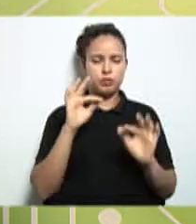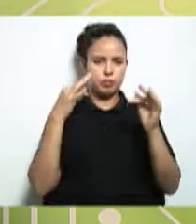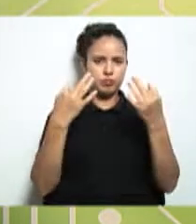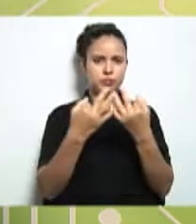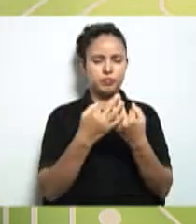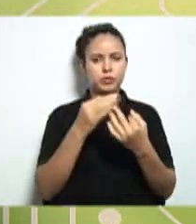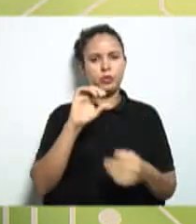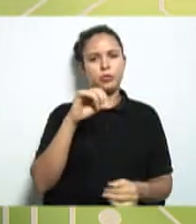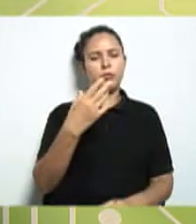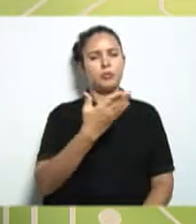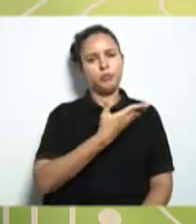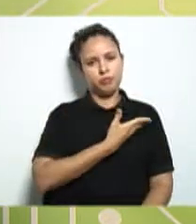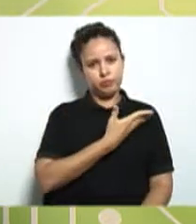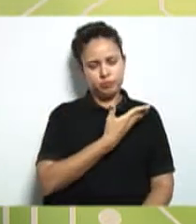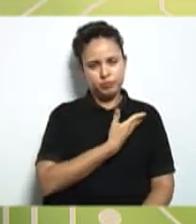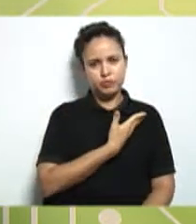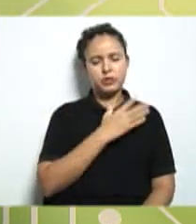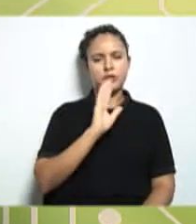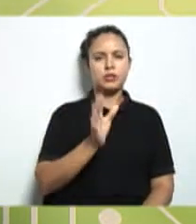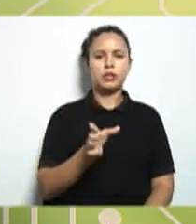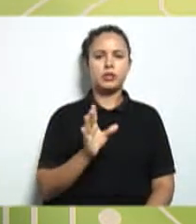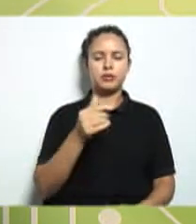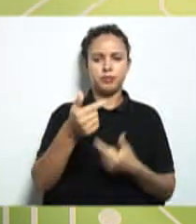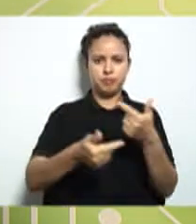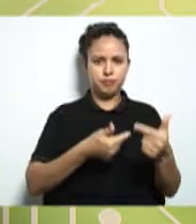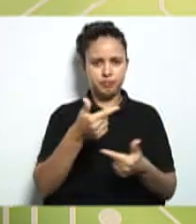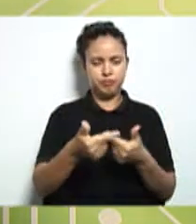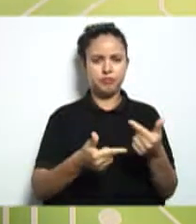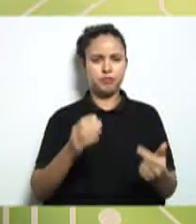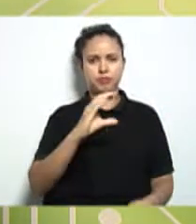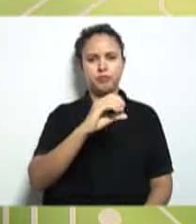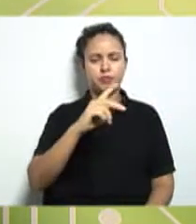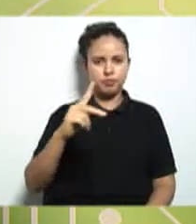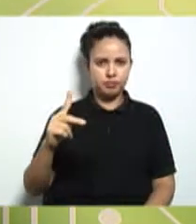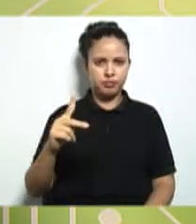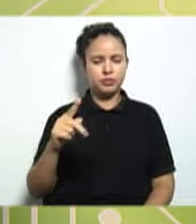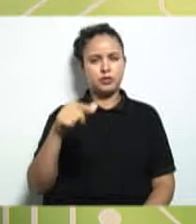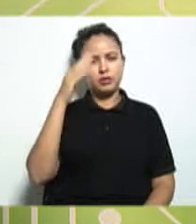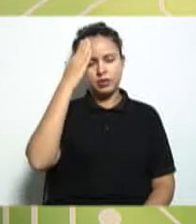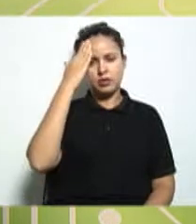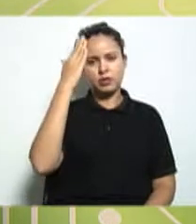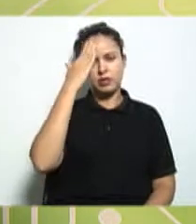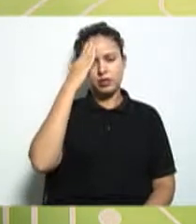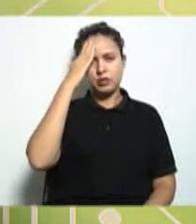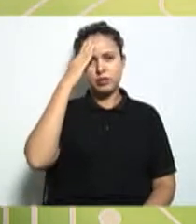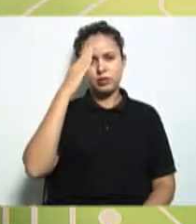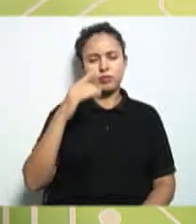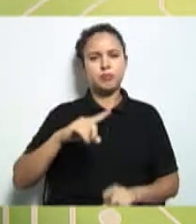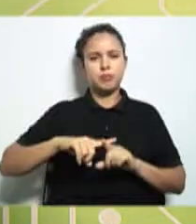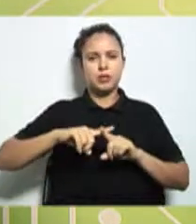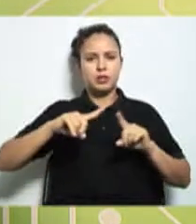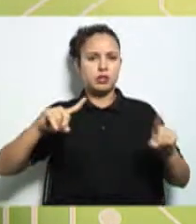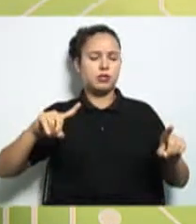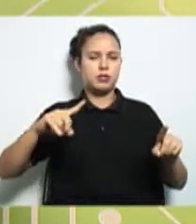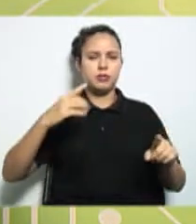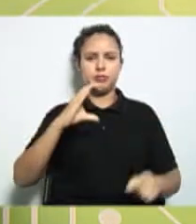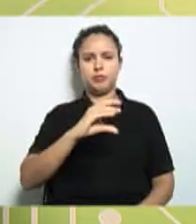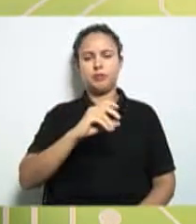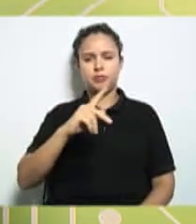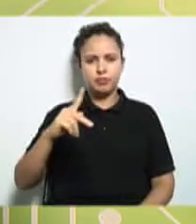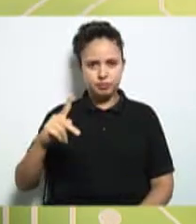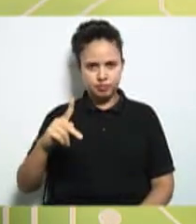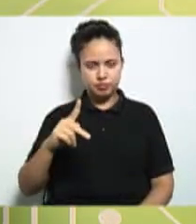um colega já atua numa cooperativa, você sabe, né, como é que ele atua, mas essa